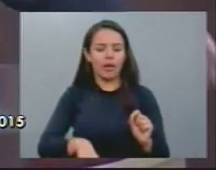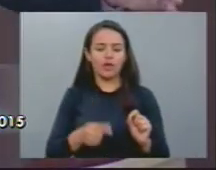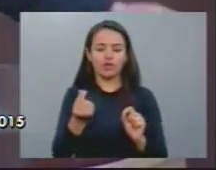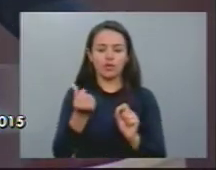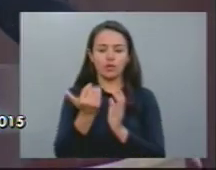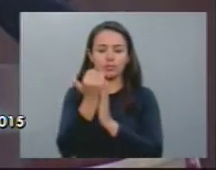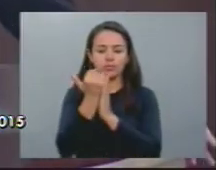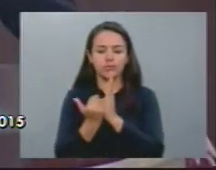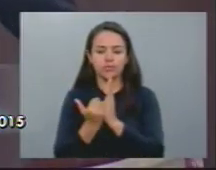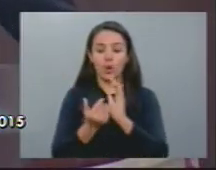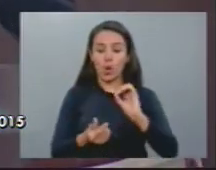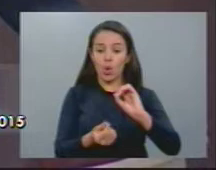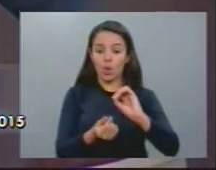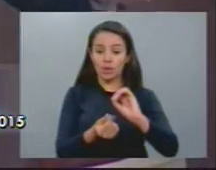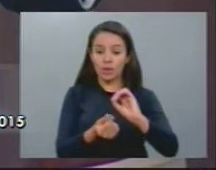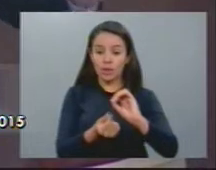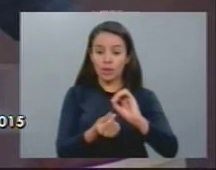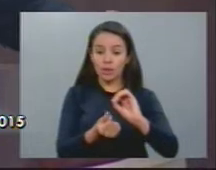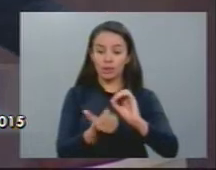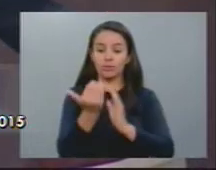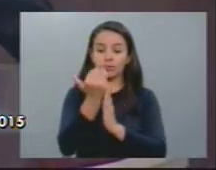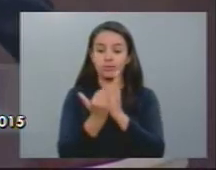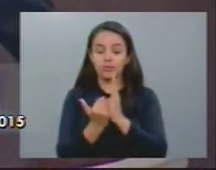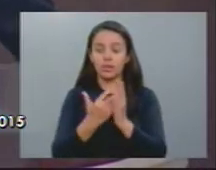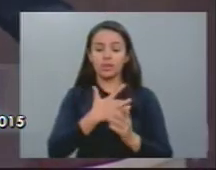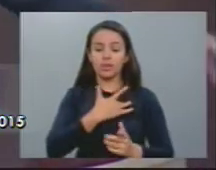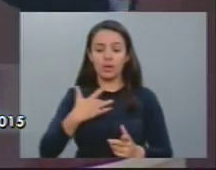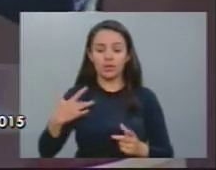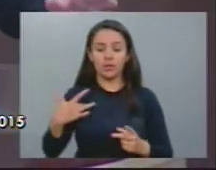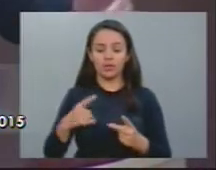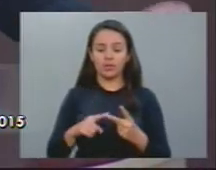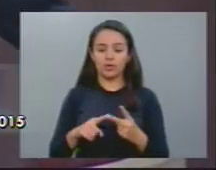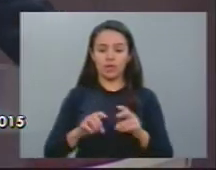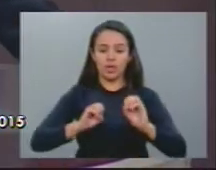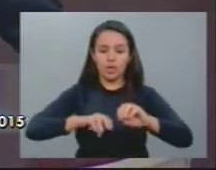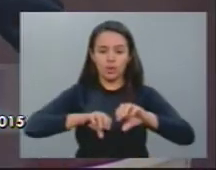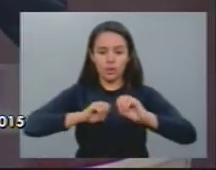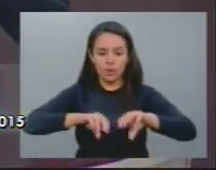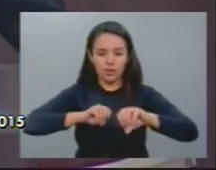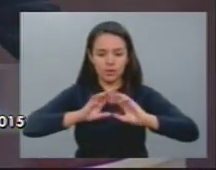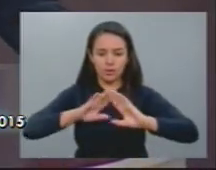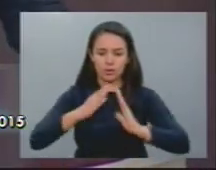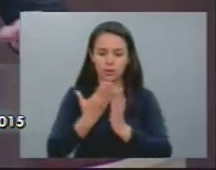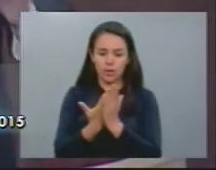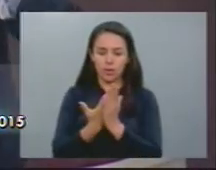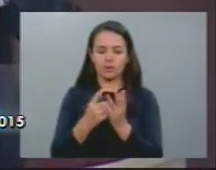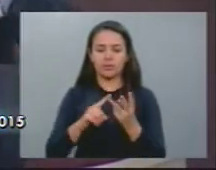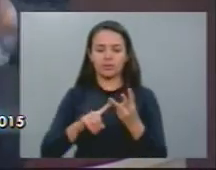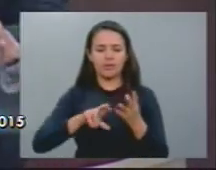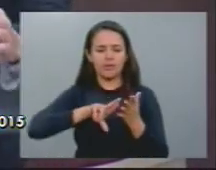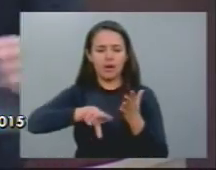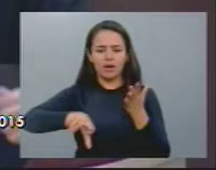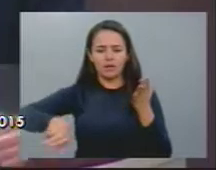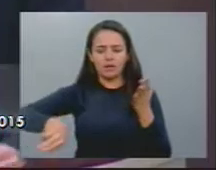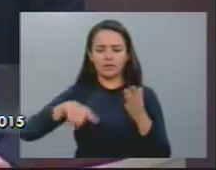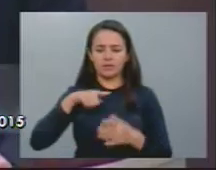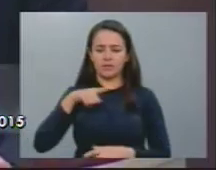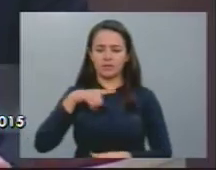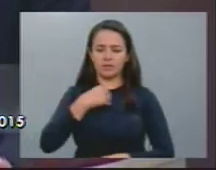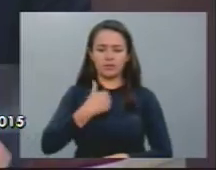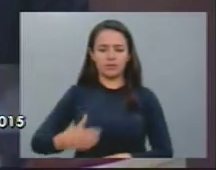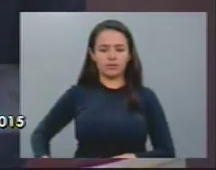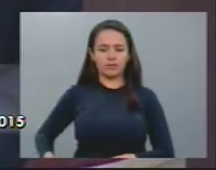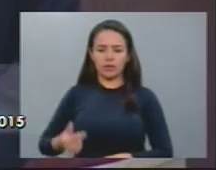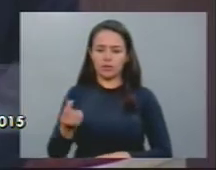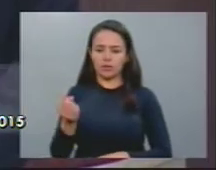na execução orçamentária, na saúde, na educação, em áreas estratégicas para